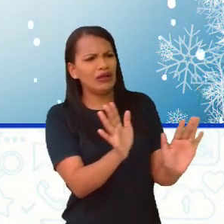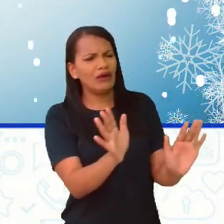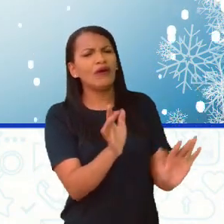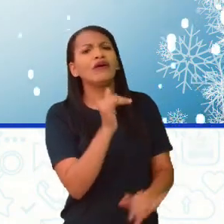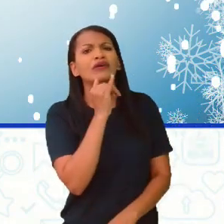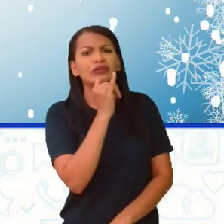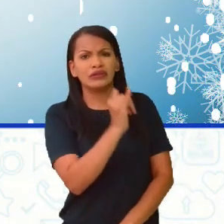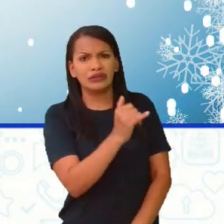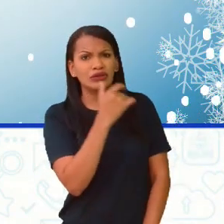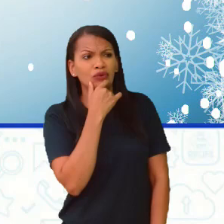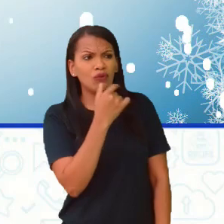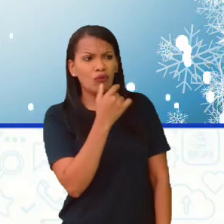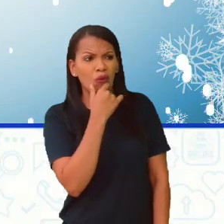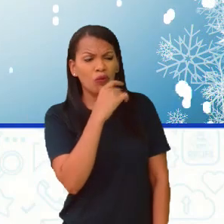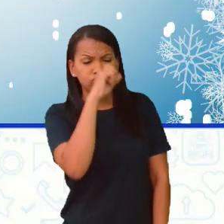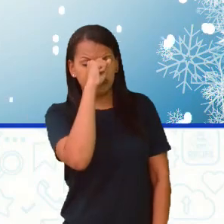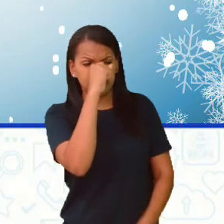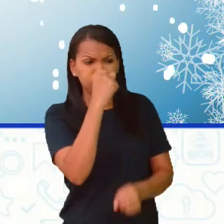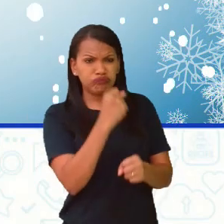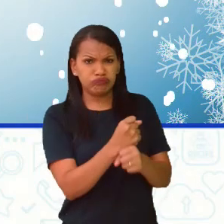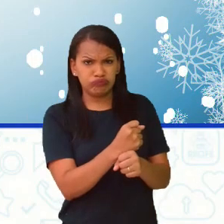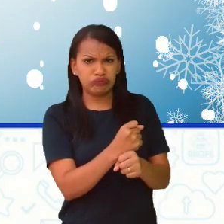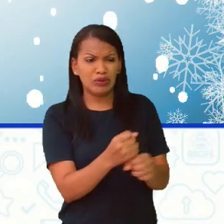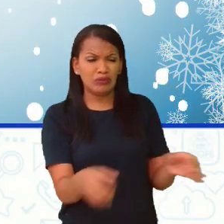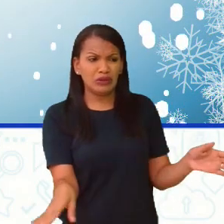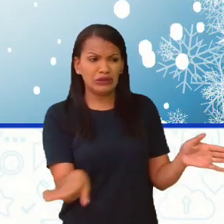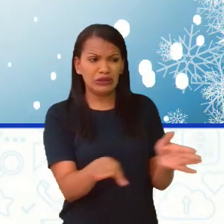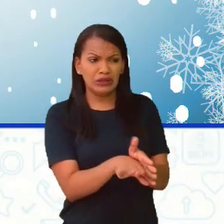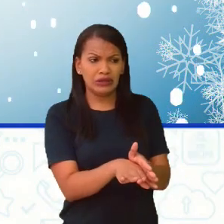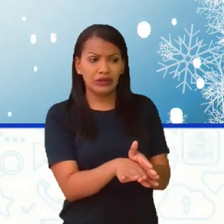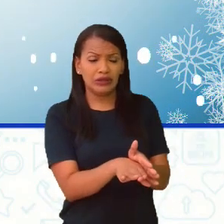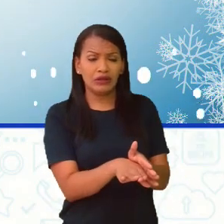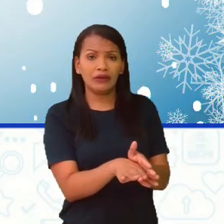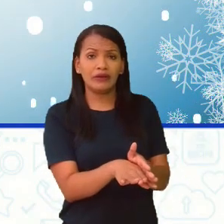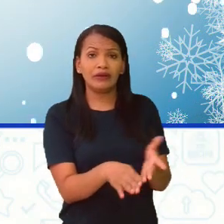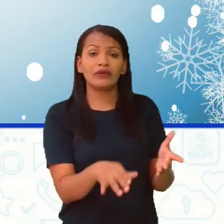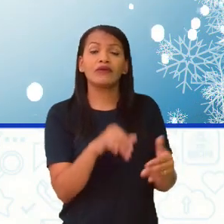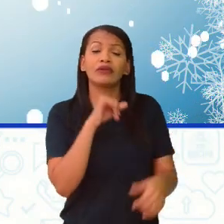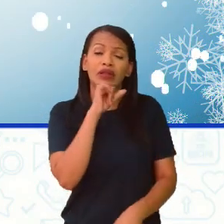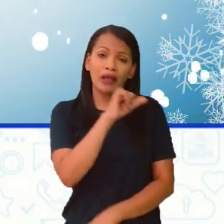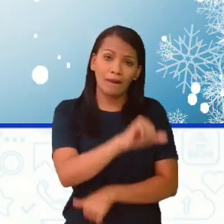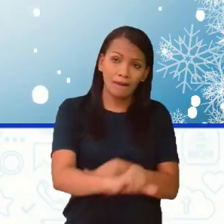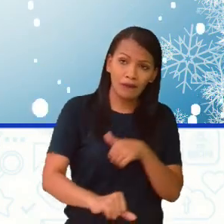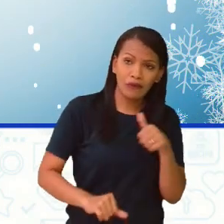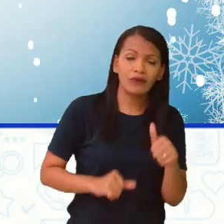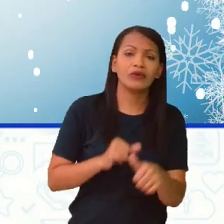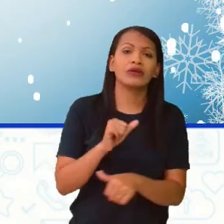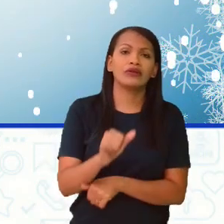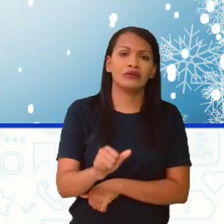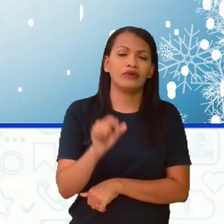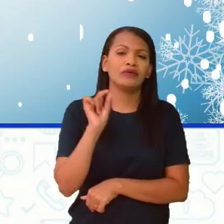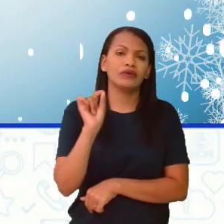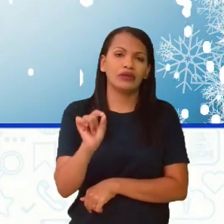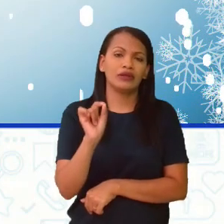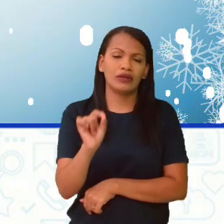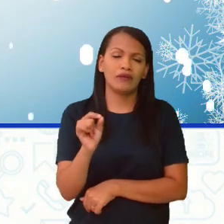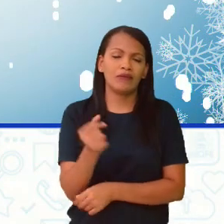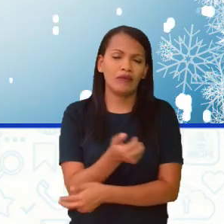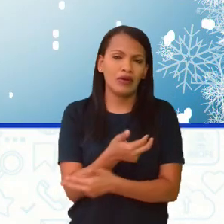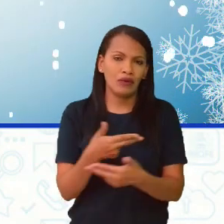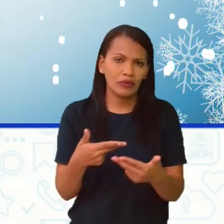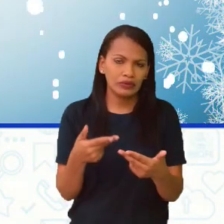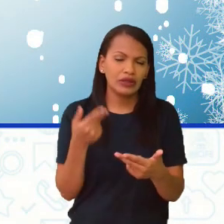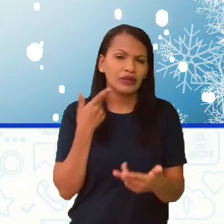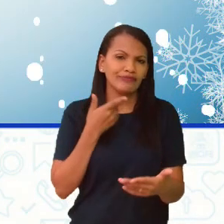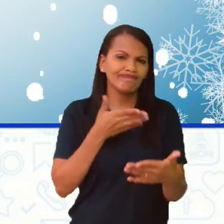dos homens com ares de chefe que acabara de chegar. Então aqui a gente tem a transformação, há um elemento que interfere na